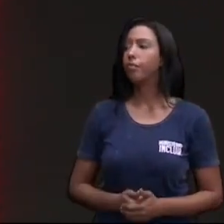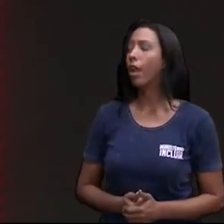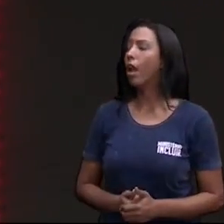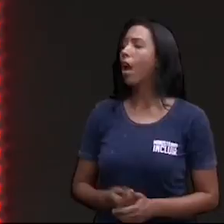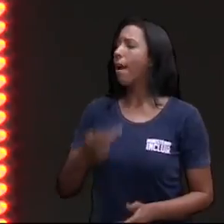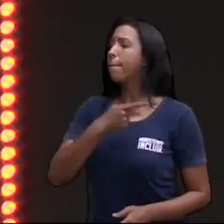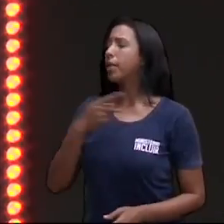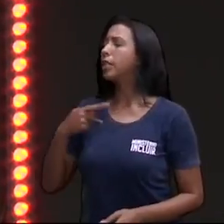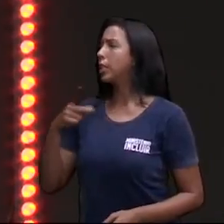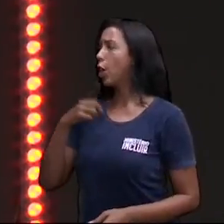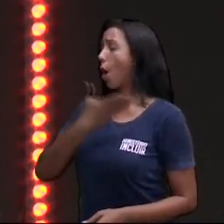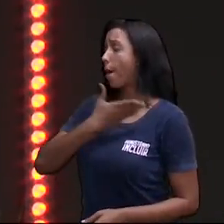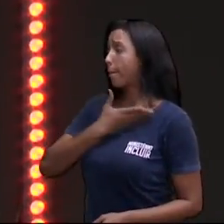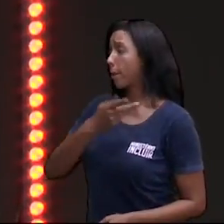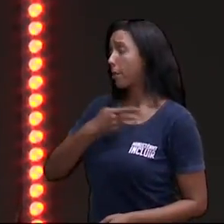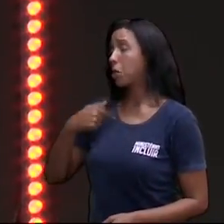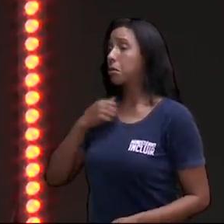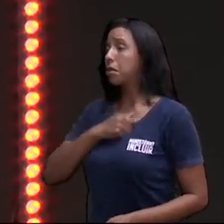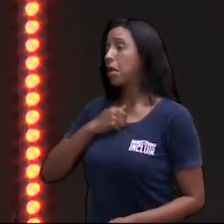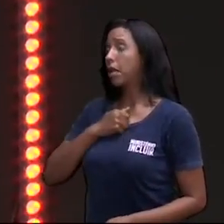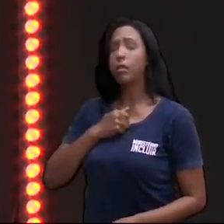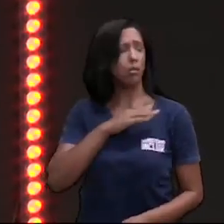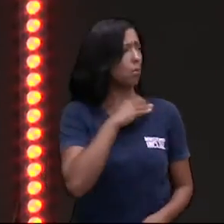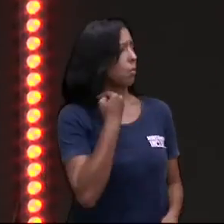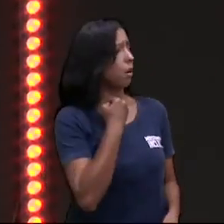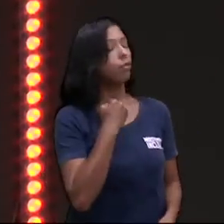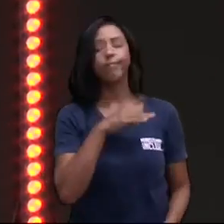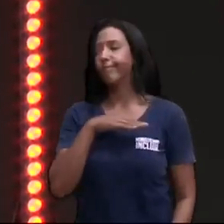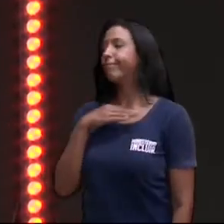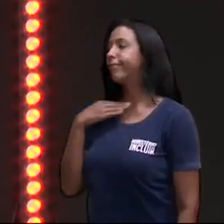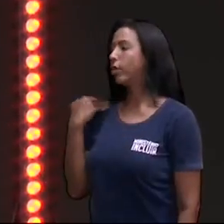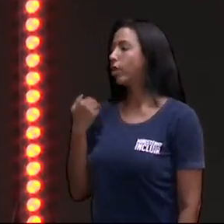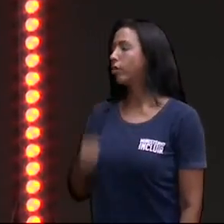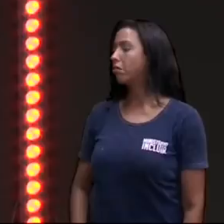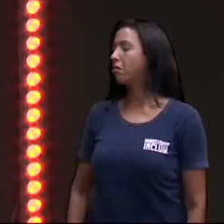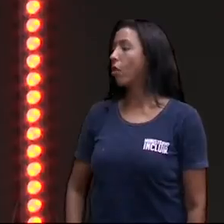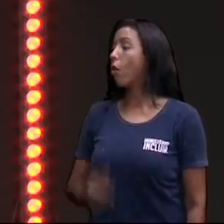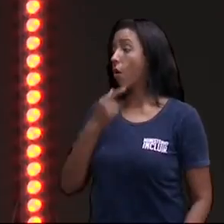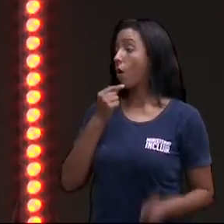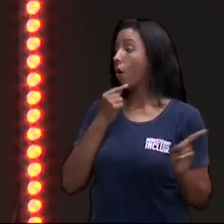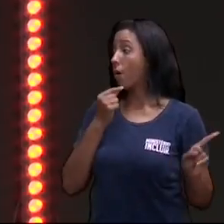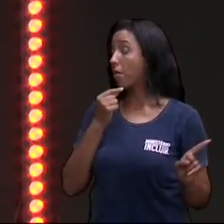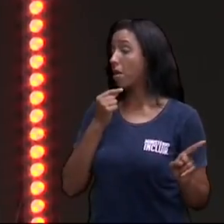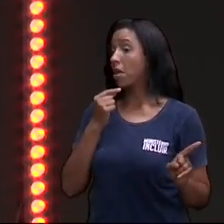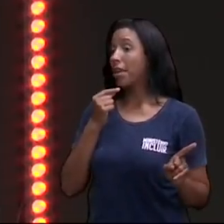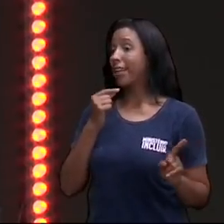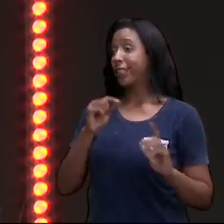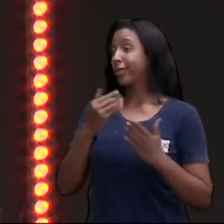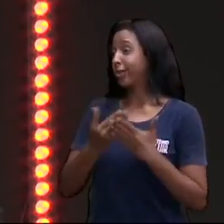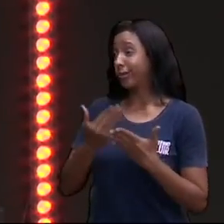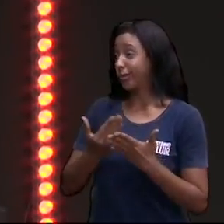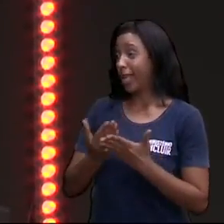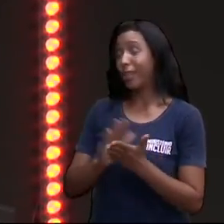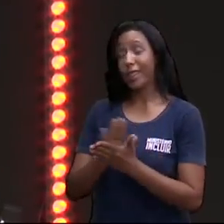que eu sinto muita saudade eu falei ele morreu ele morreu ele falou para mim assim pastor ele era um homem sem cultura Ele é